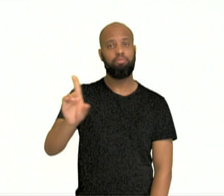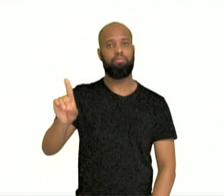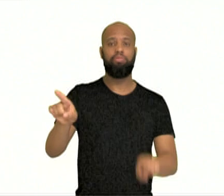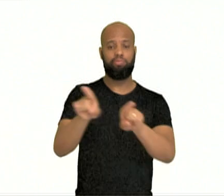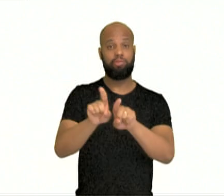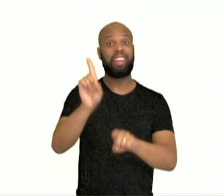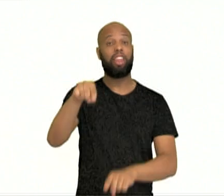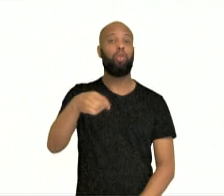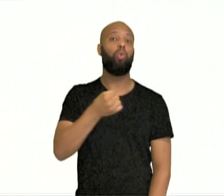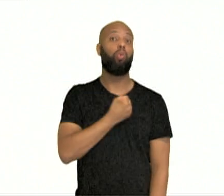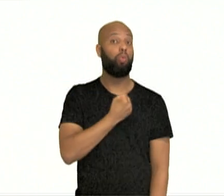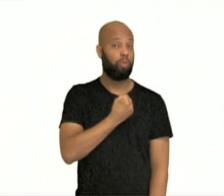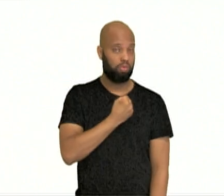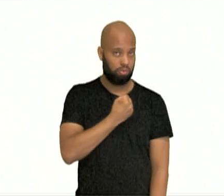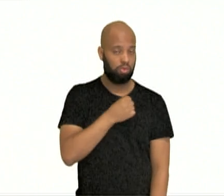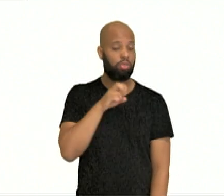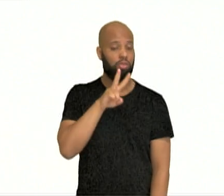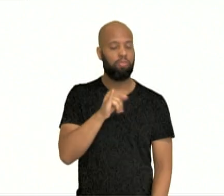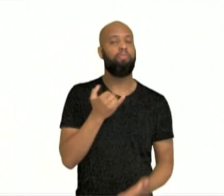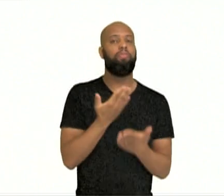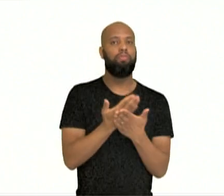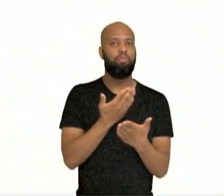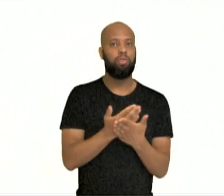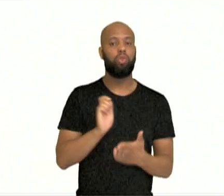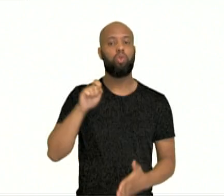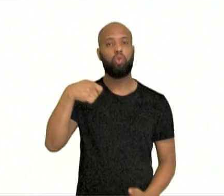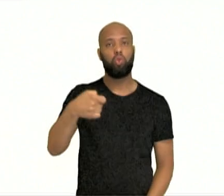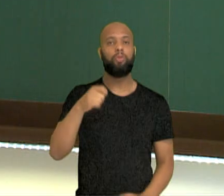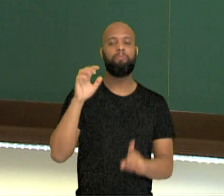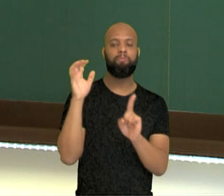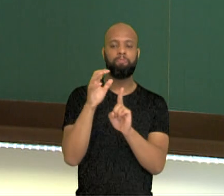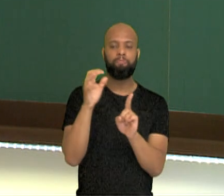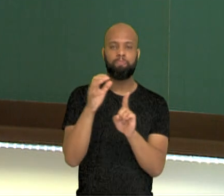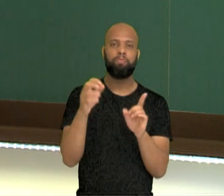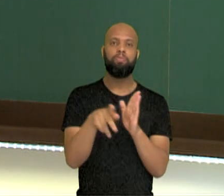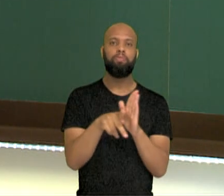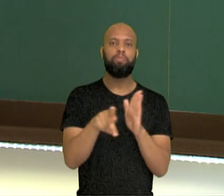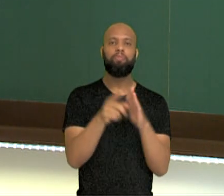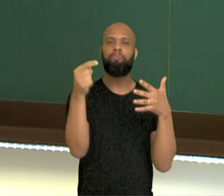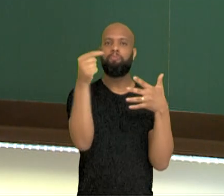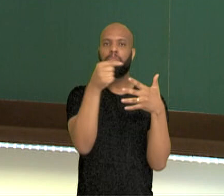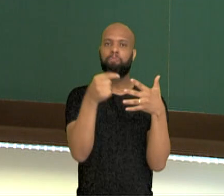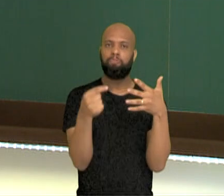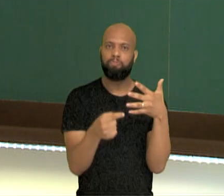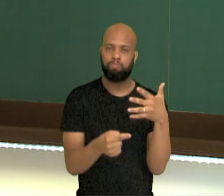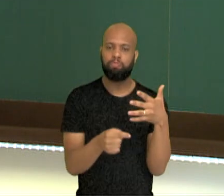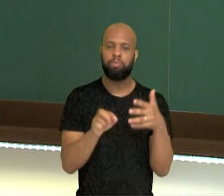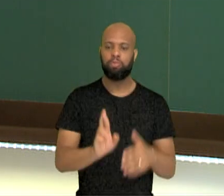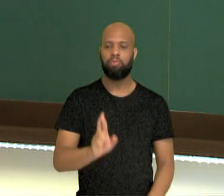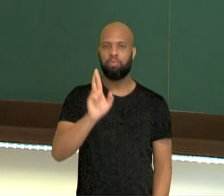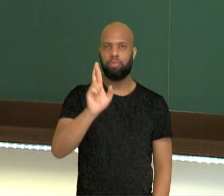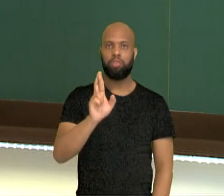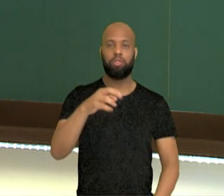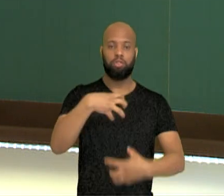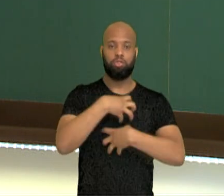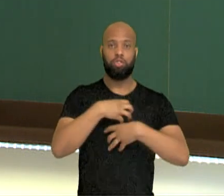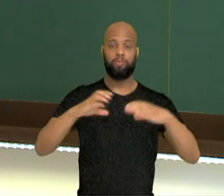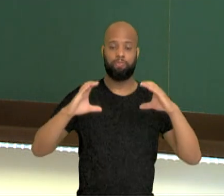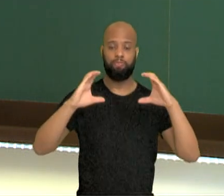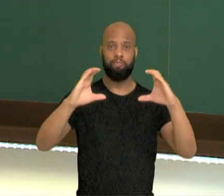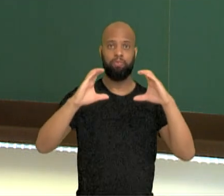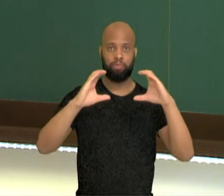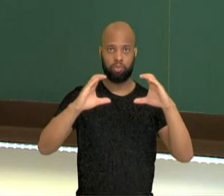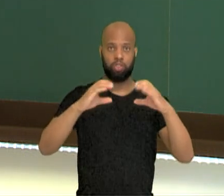C e no lugar do D. Nós vamos estudar sobre a influência desses parâmetros na representação da função,